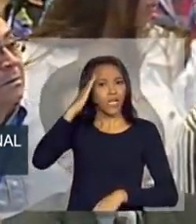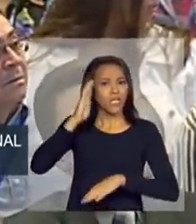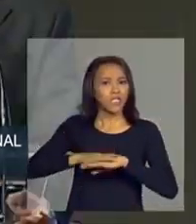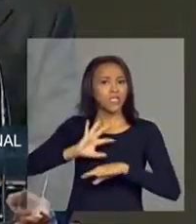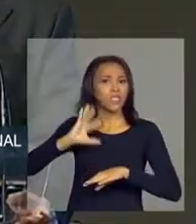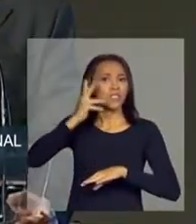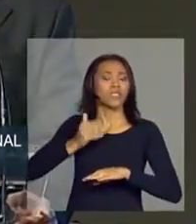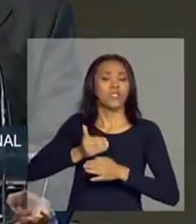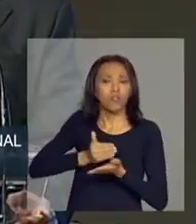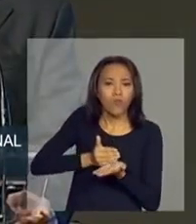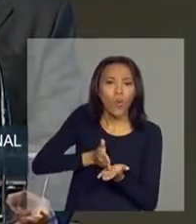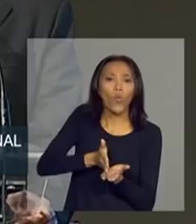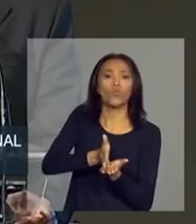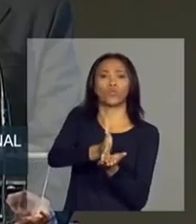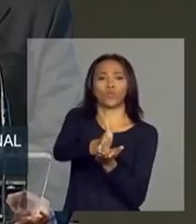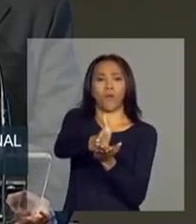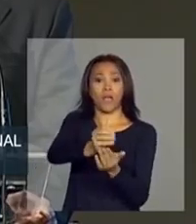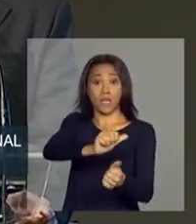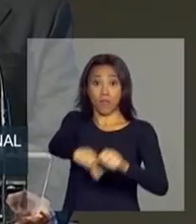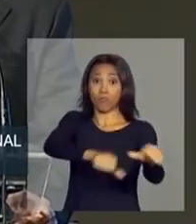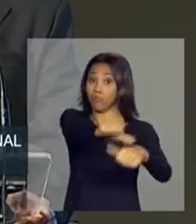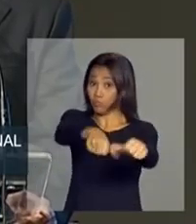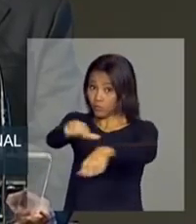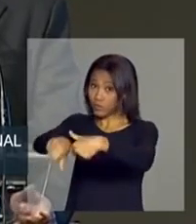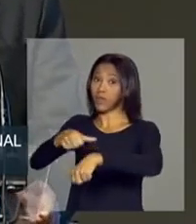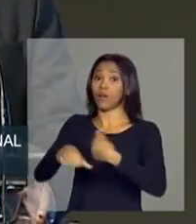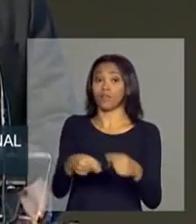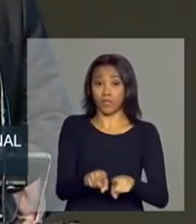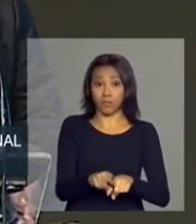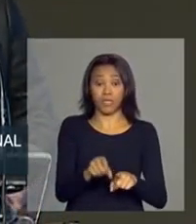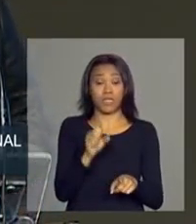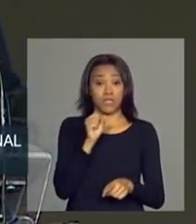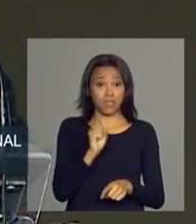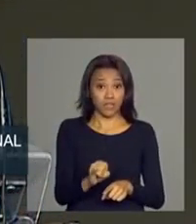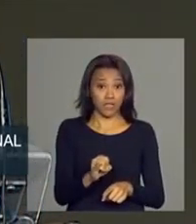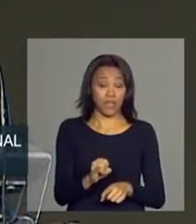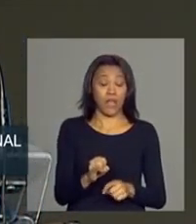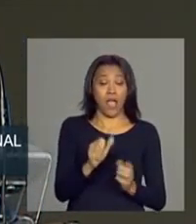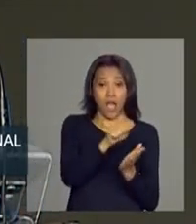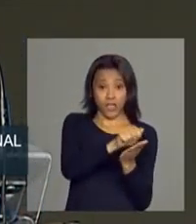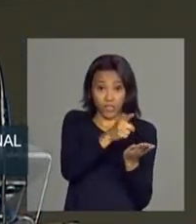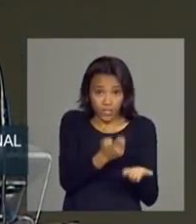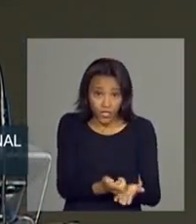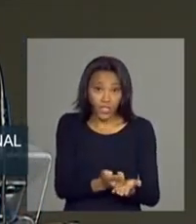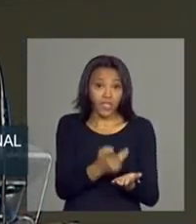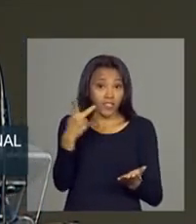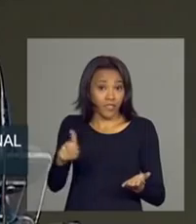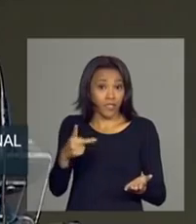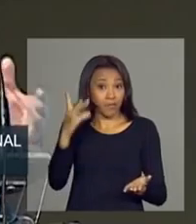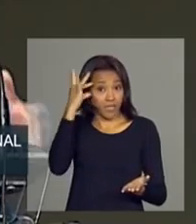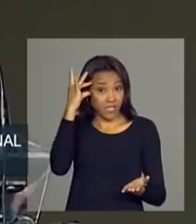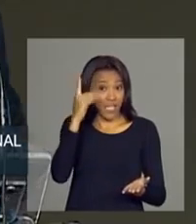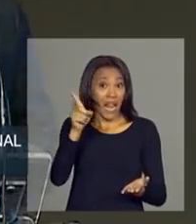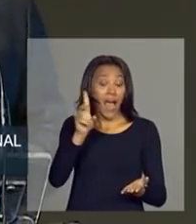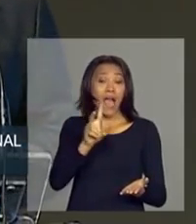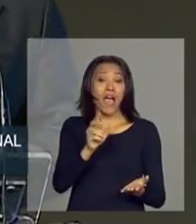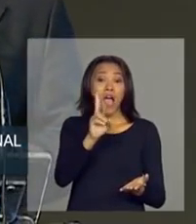mulher. Eu tenho orgulho de participar do governo desta mulher, que está